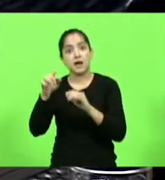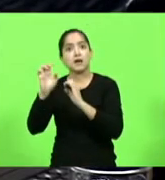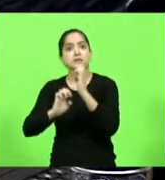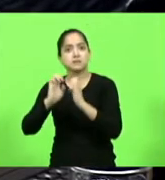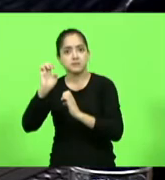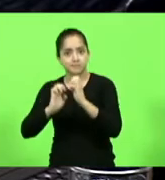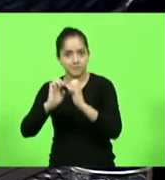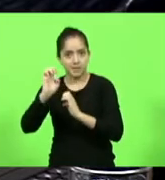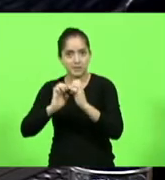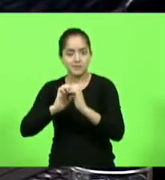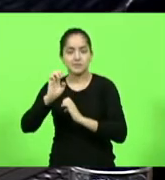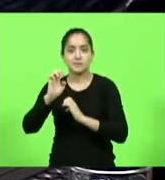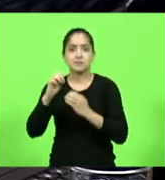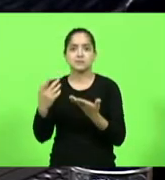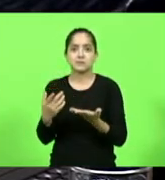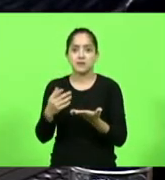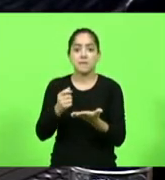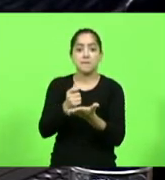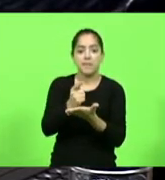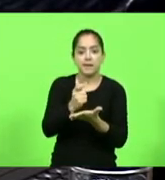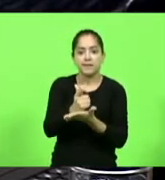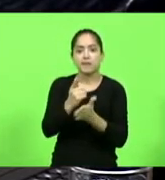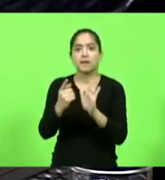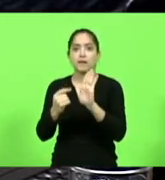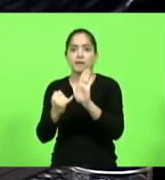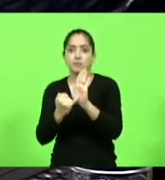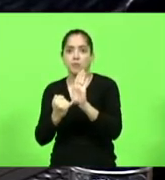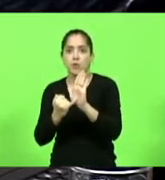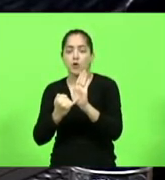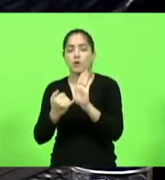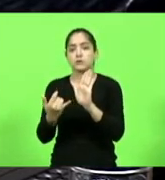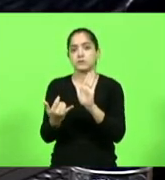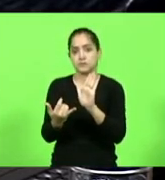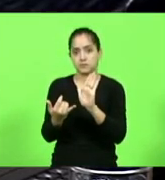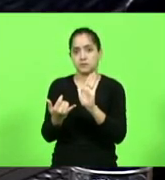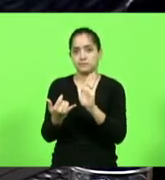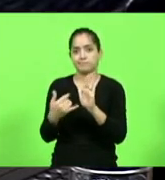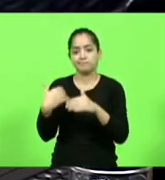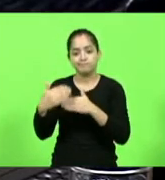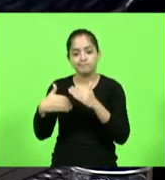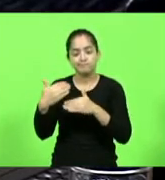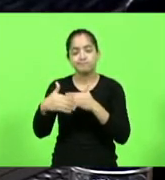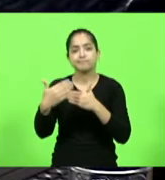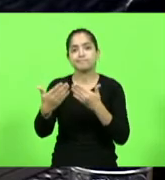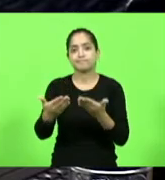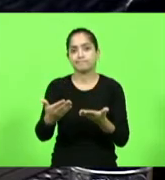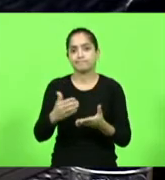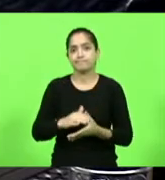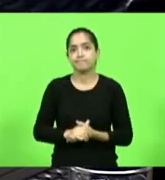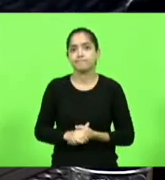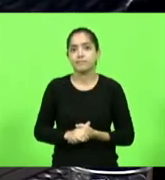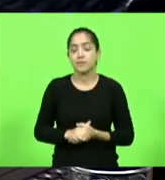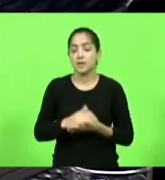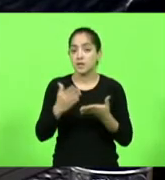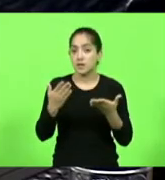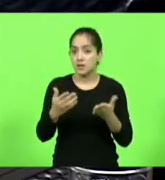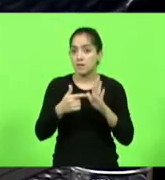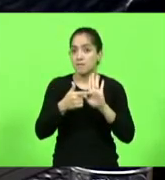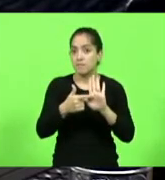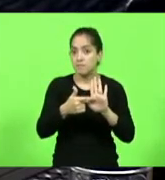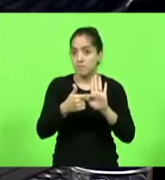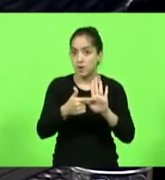cumprir seus compromissos e pagar impostos para que o governo funcione. Isso mostra